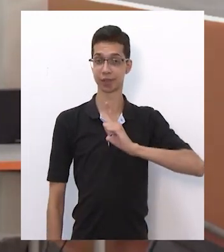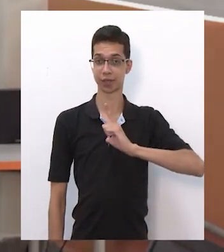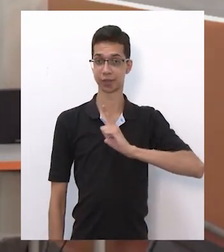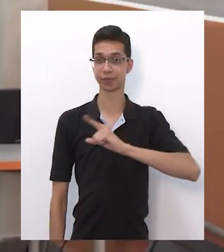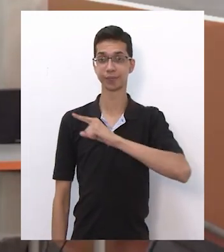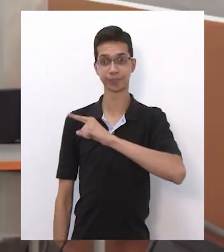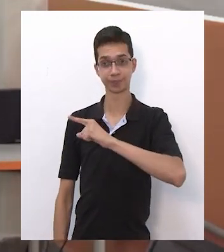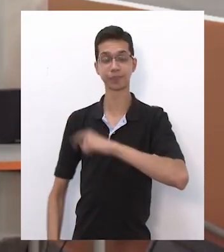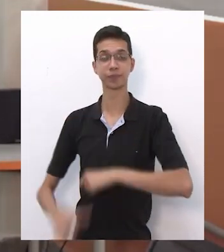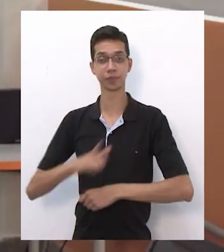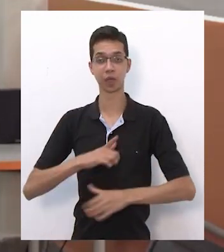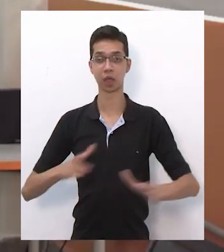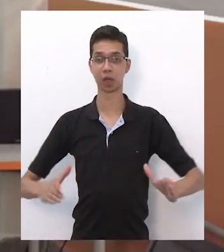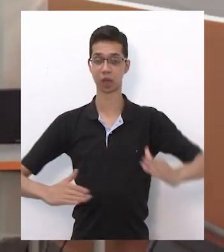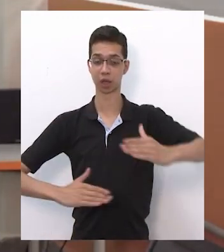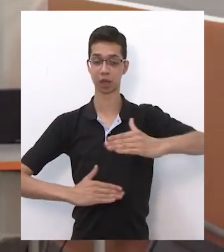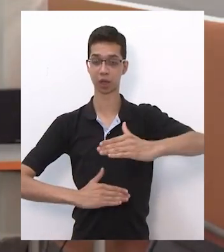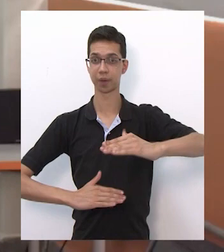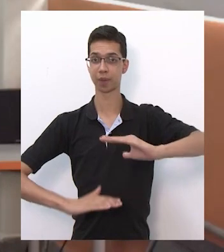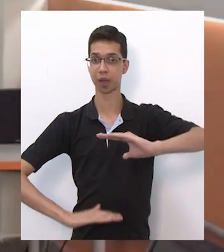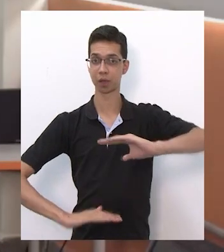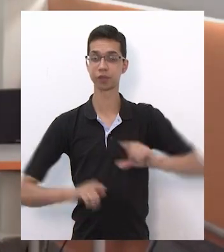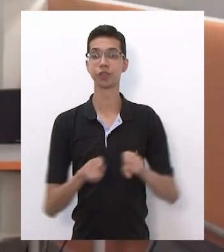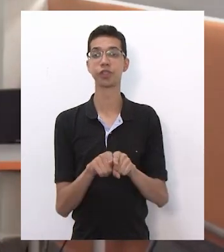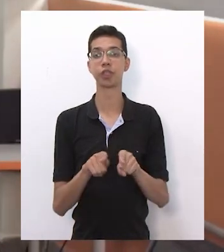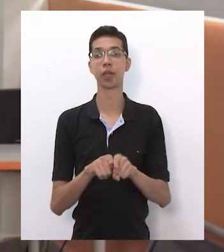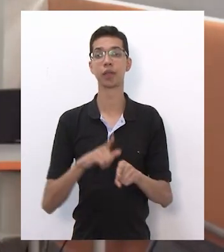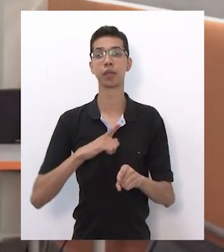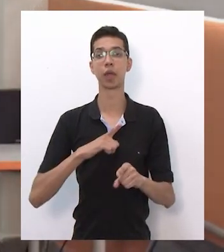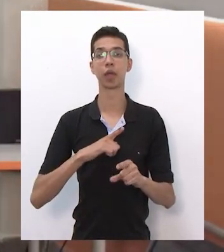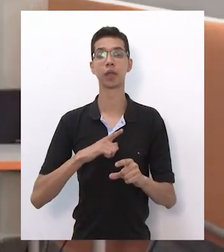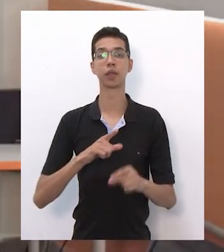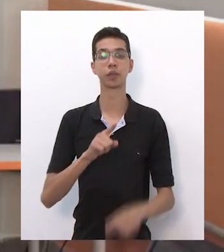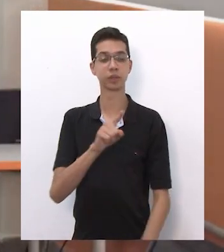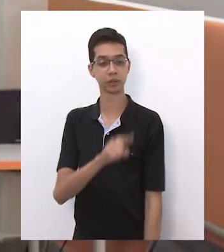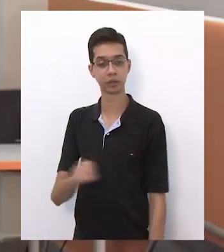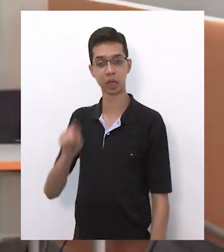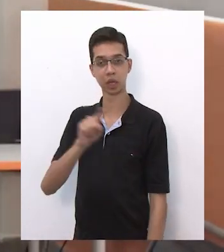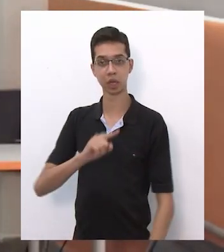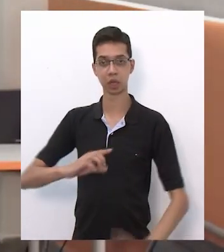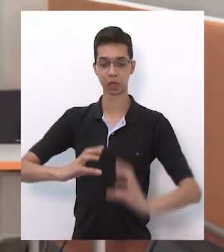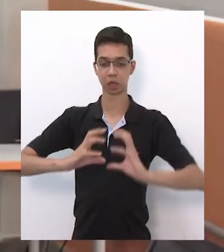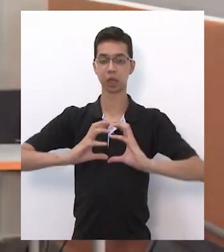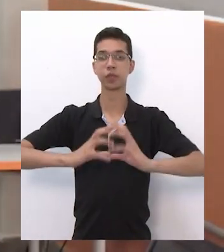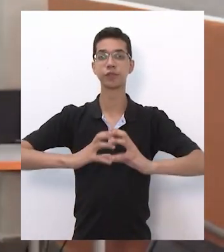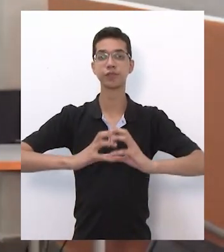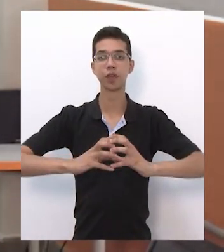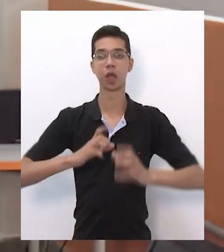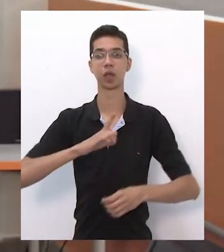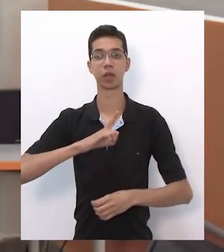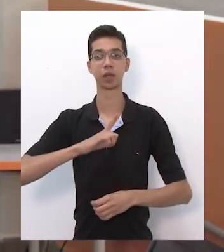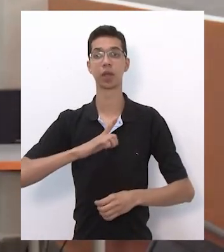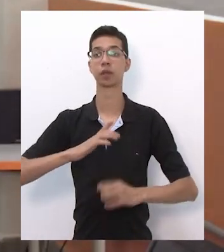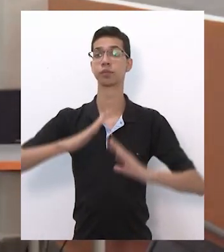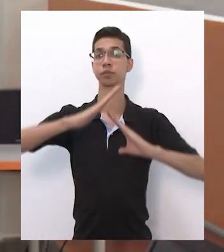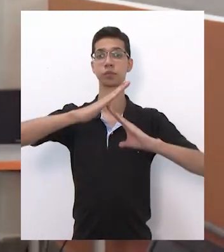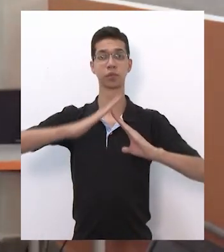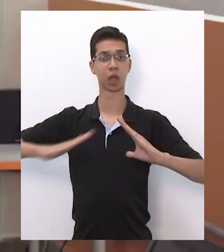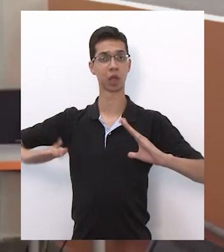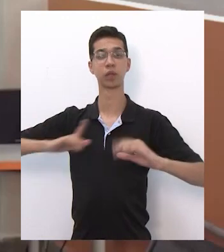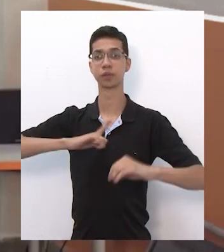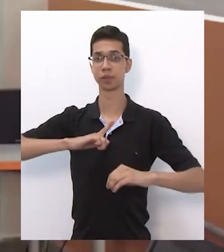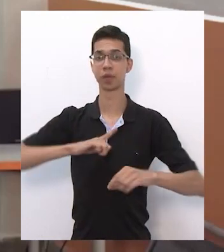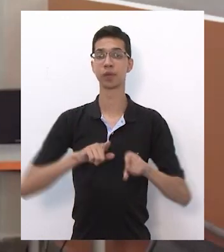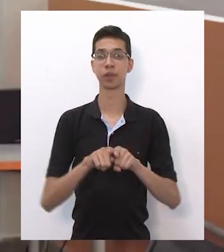tem cilindro, você tem esfera, você tem telhado, cone. Além das formas básicas,